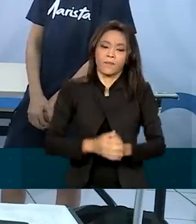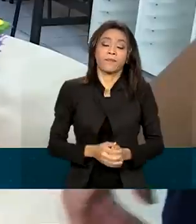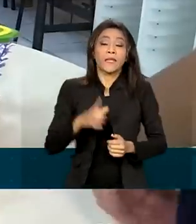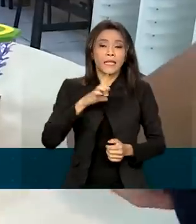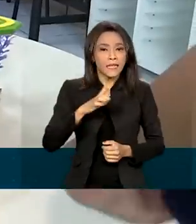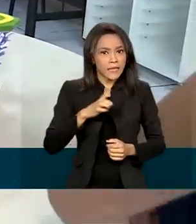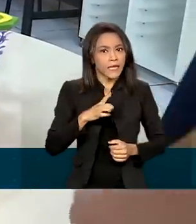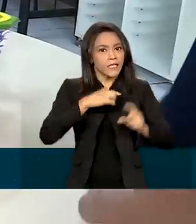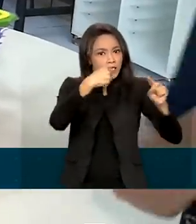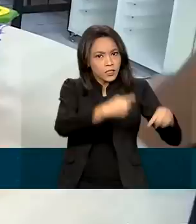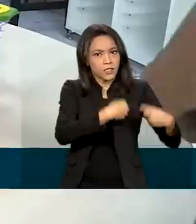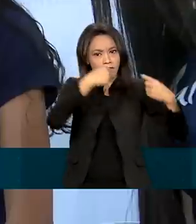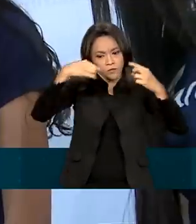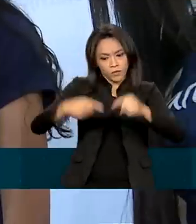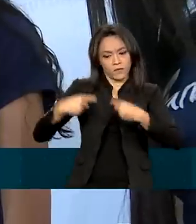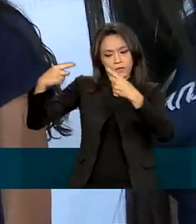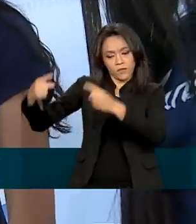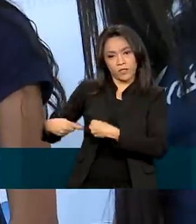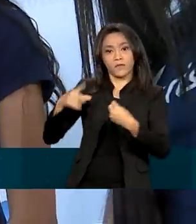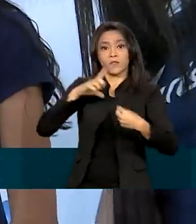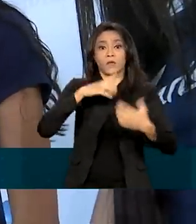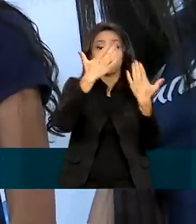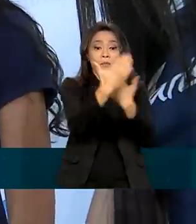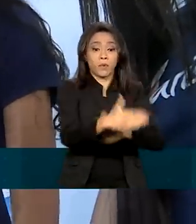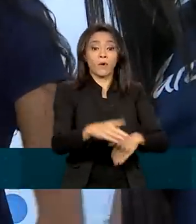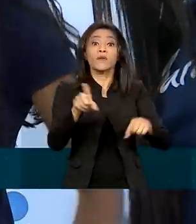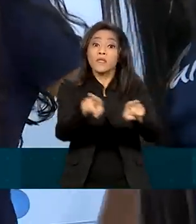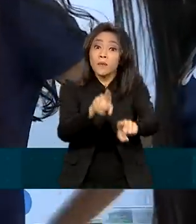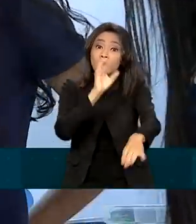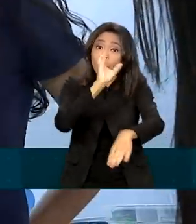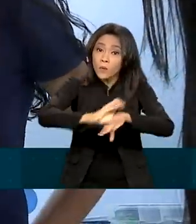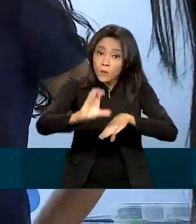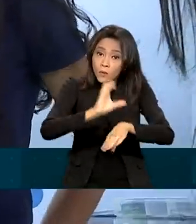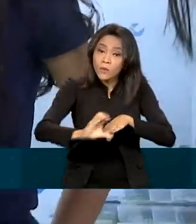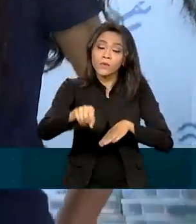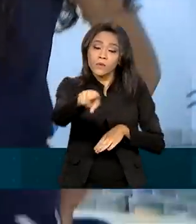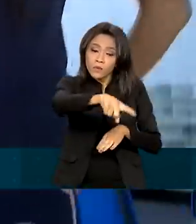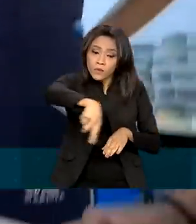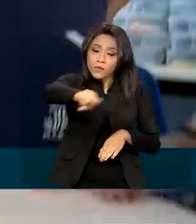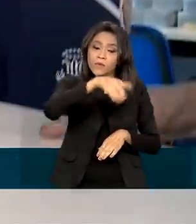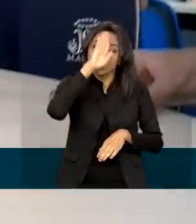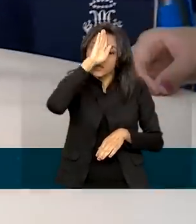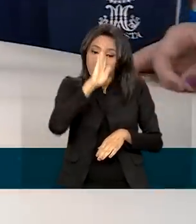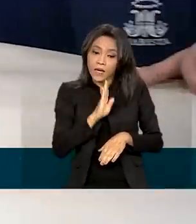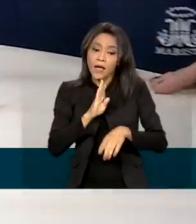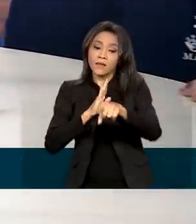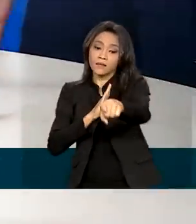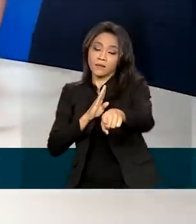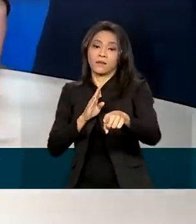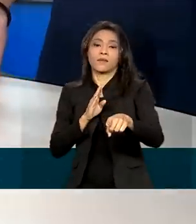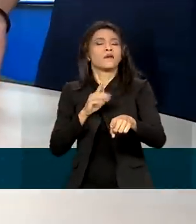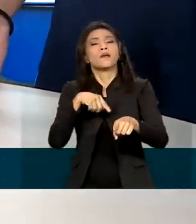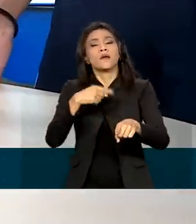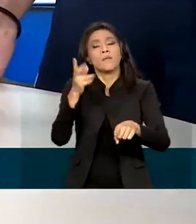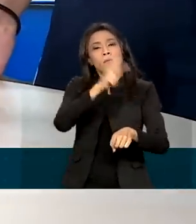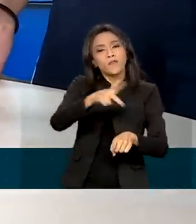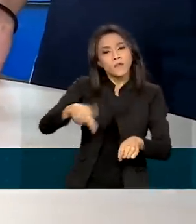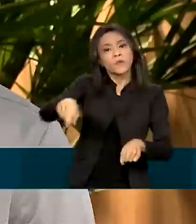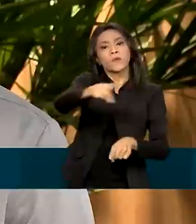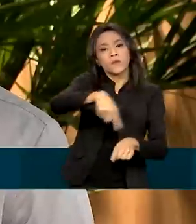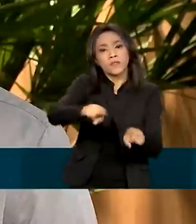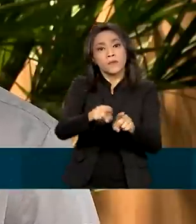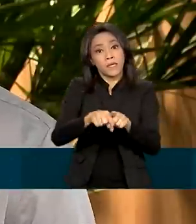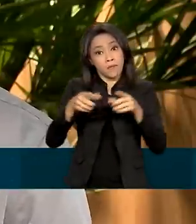provas, a Olimpíada ofereceu curso de formação gratuito para estudantes e professores que participaram do